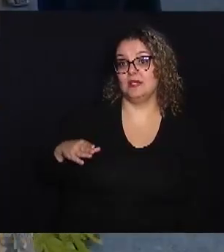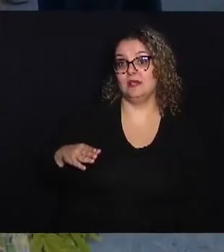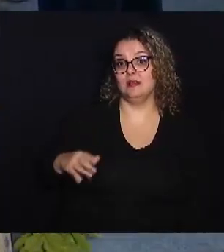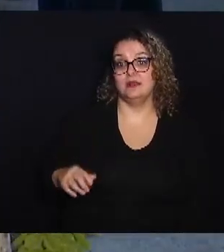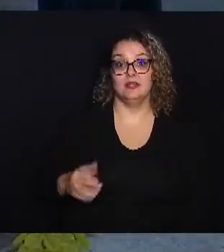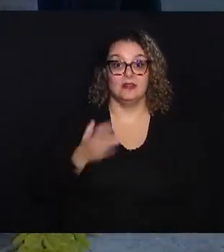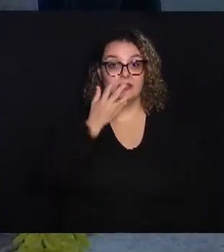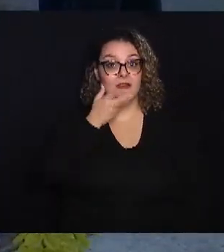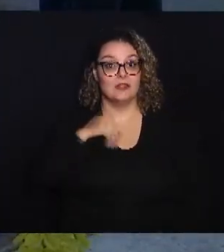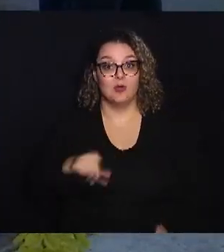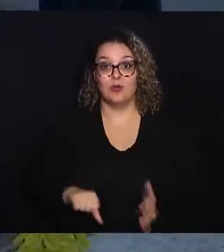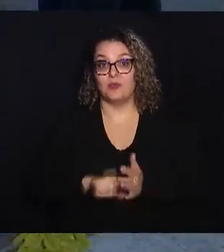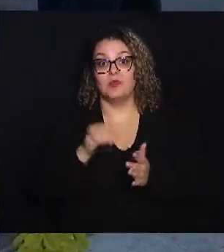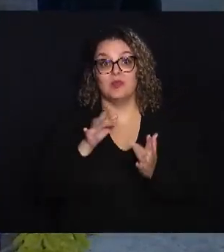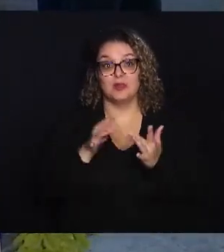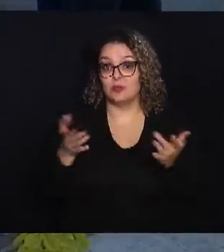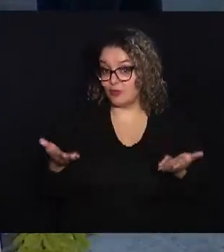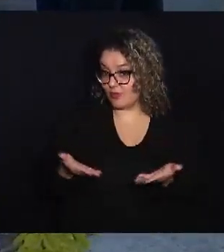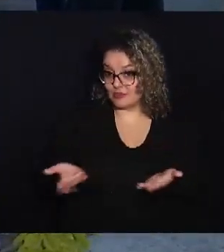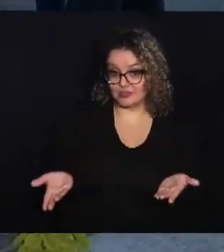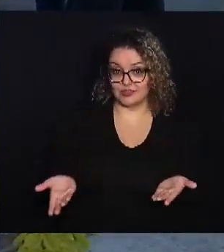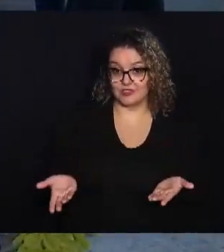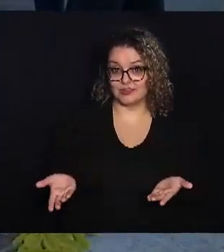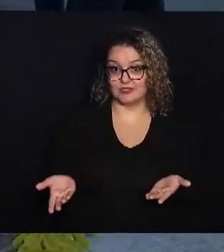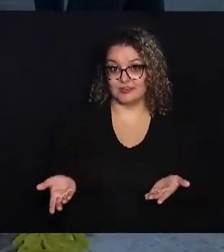crianças que estão tendo o primeiro contato hoje, né?